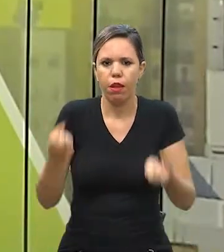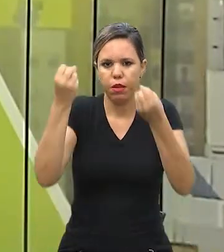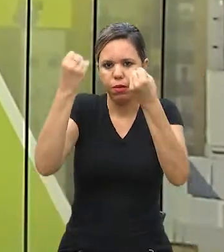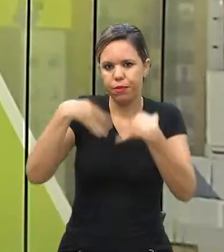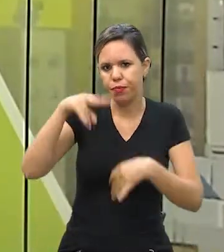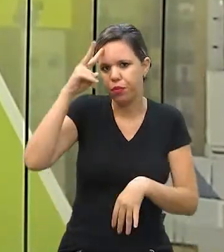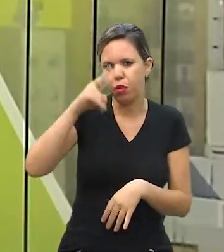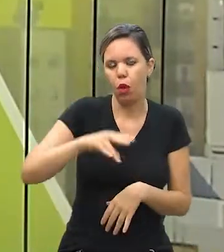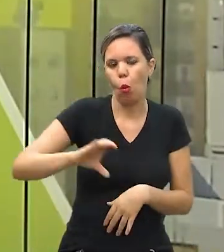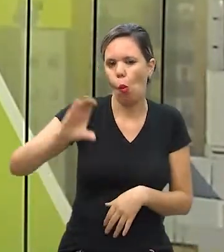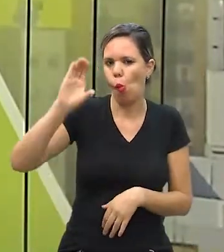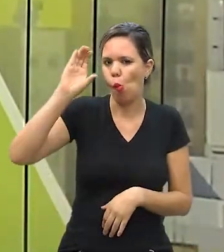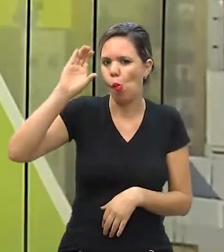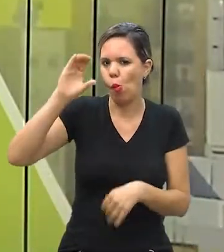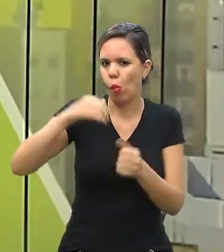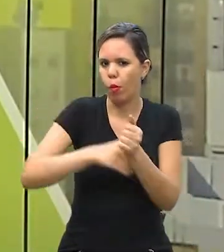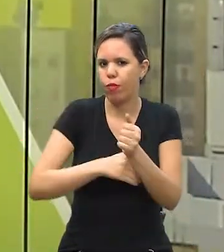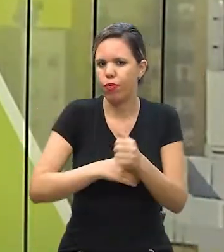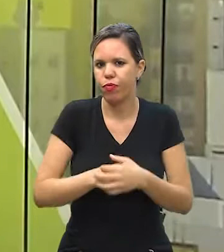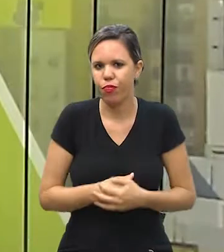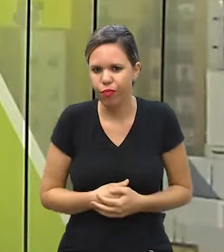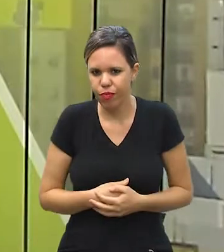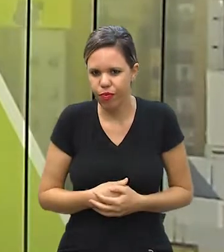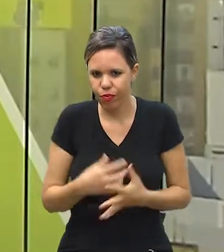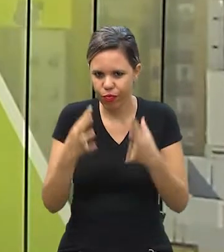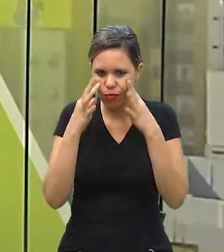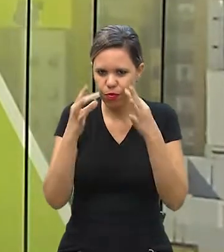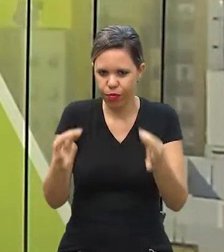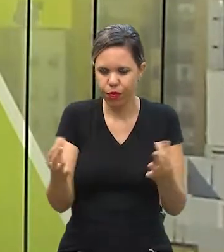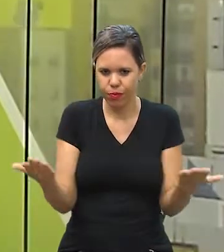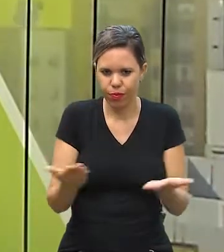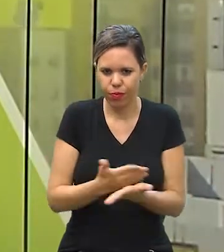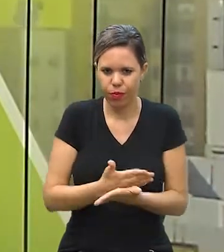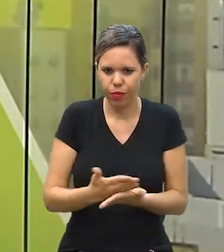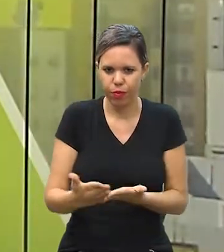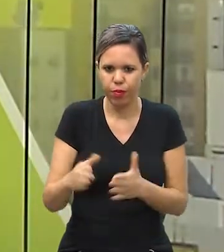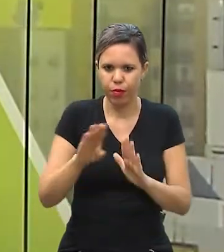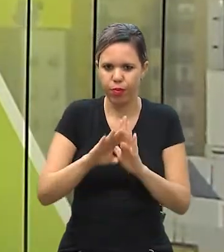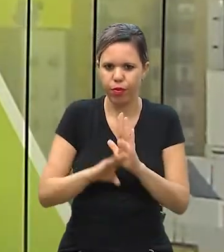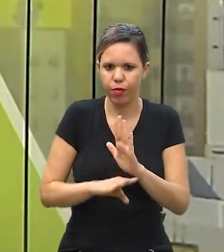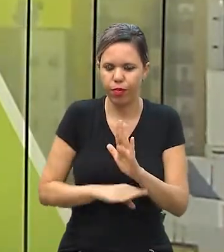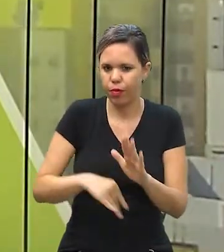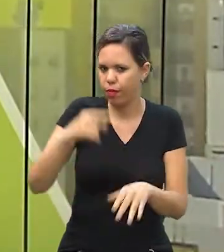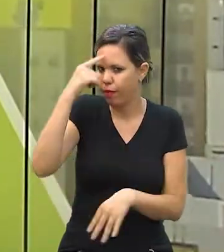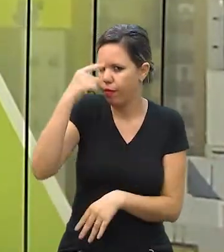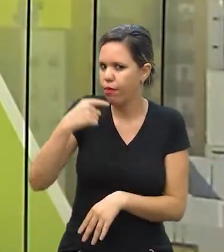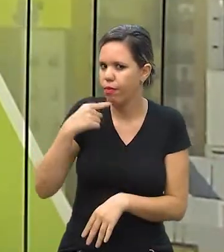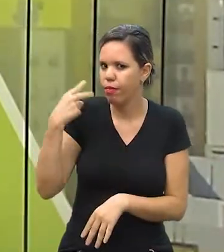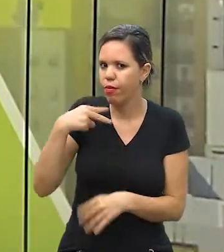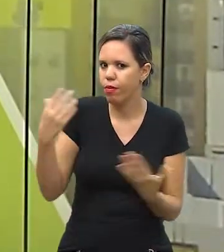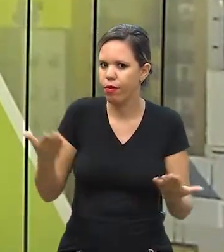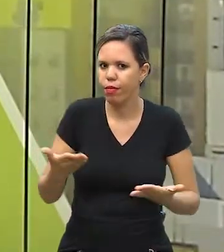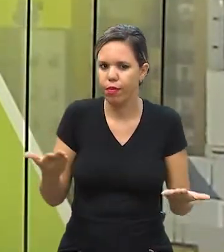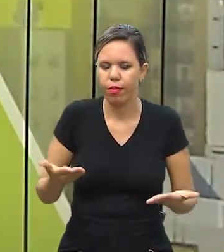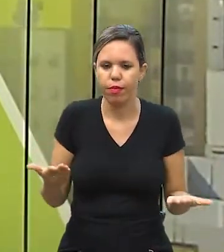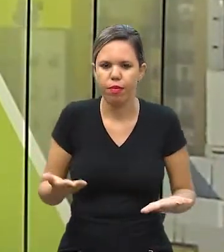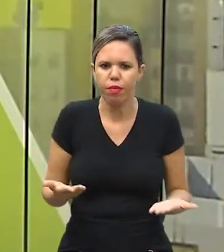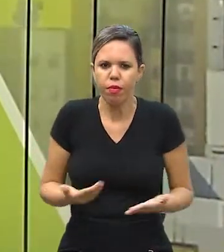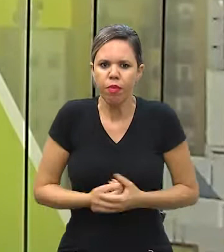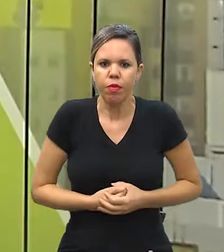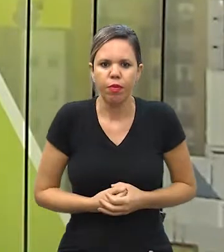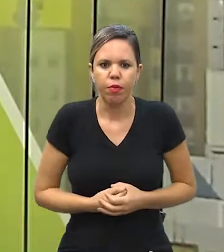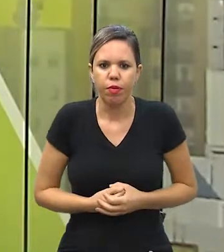uma história que ninguém conhece. Então fique ligado porque começa agora o Perfil. E o vereador de hoje,